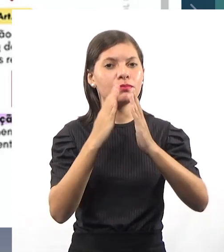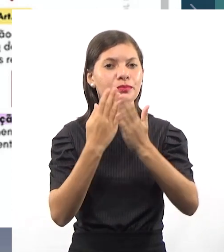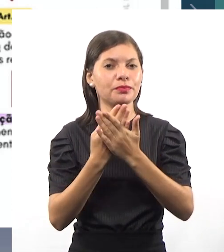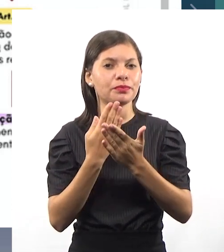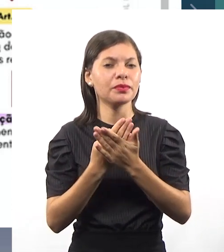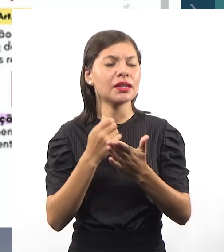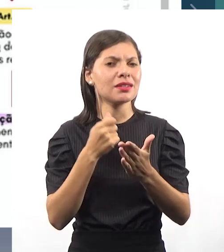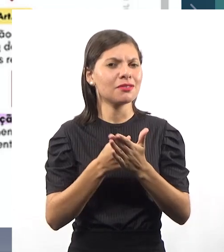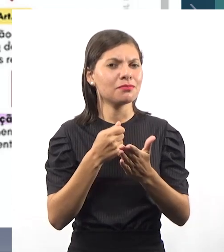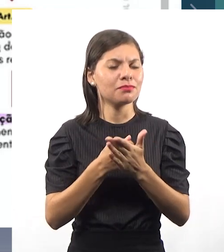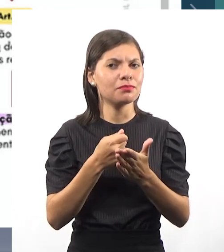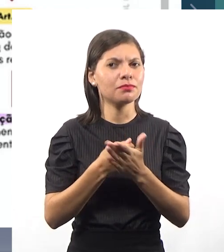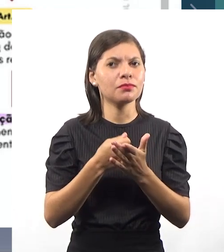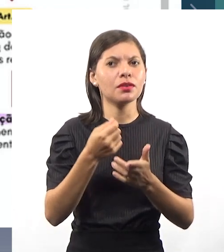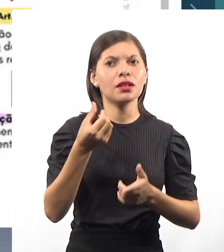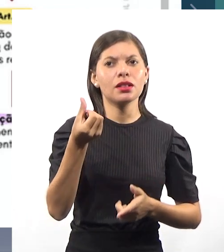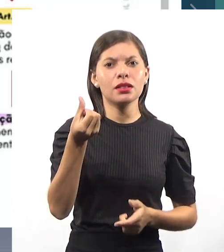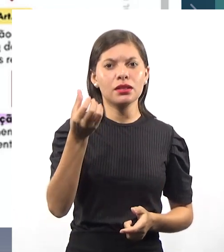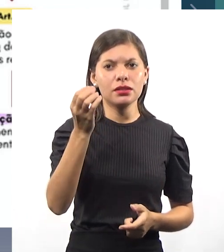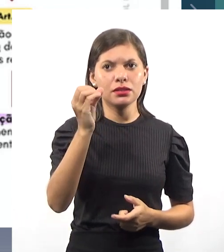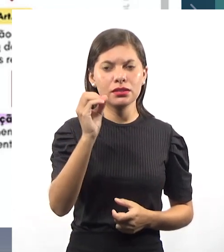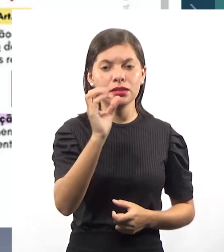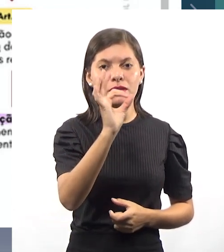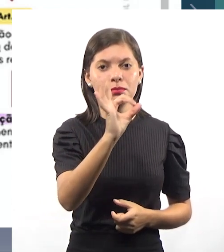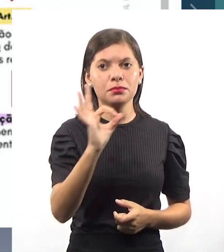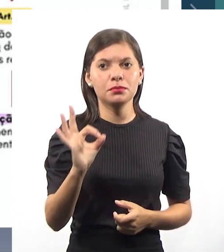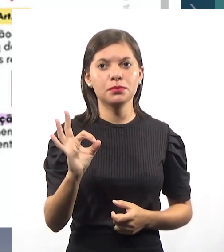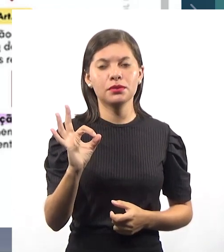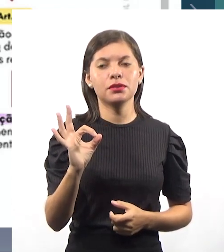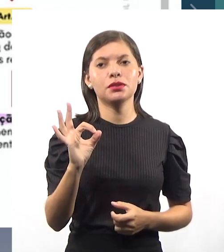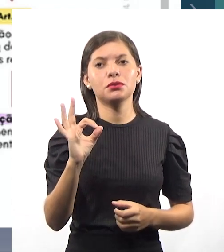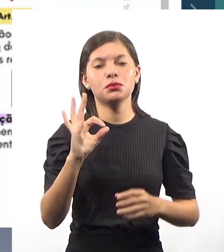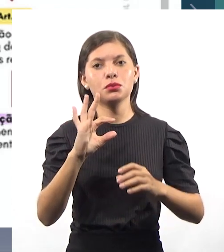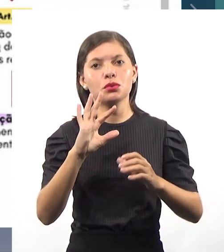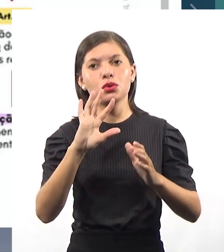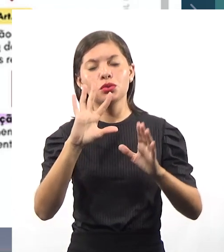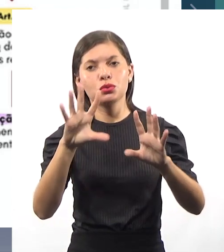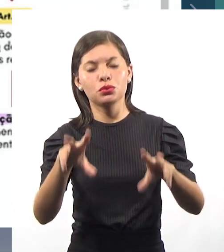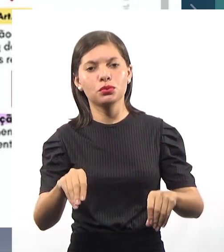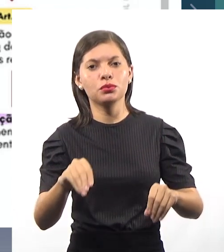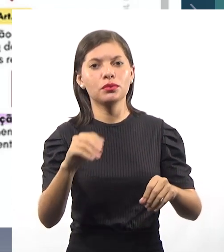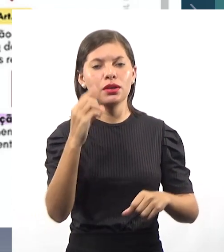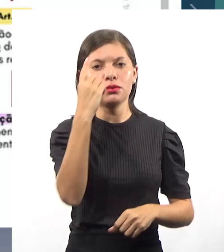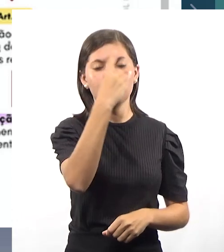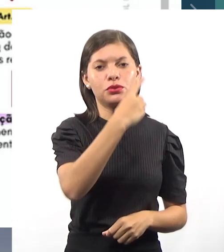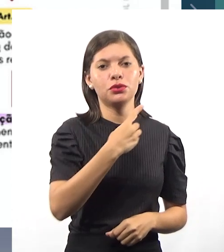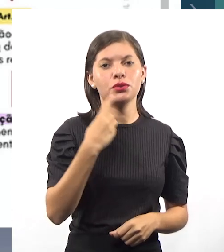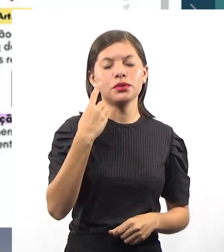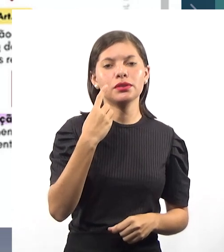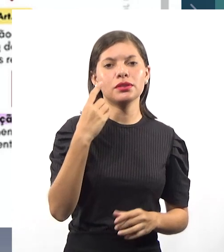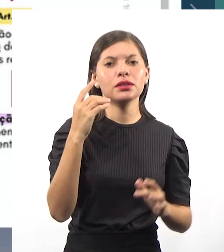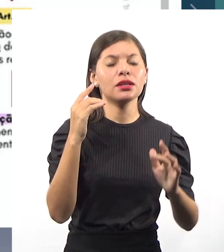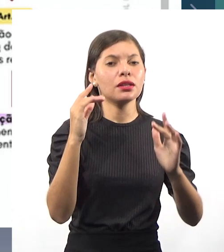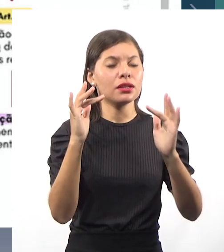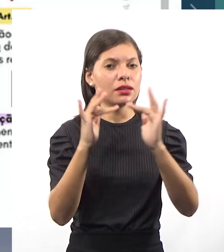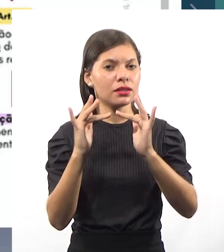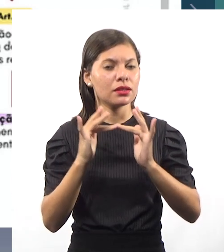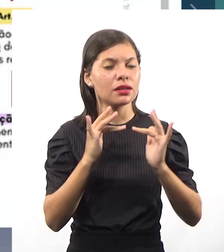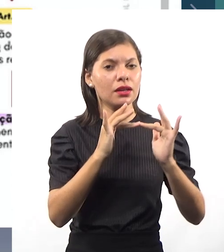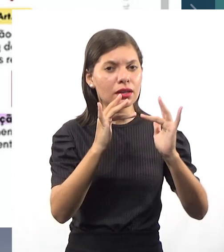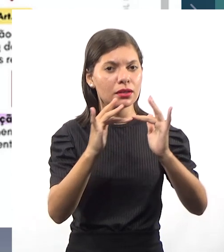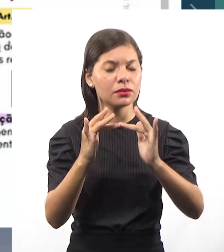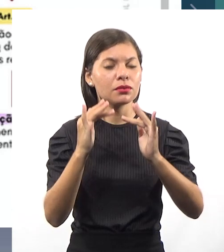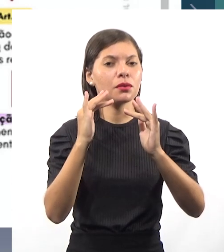pré-escolar, exigida a frequência mínima de 60% do total de horas. E isso vai estar ligado com o quê? Com a